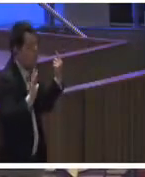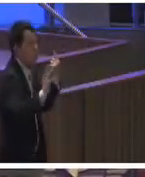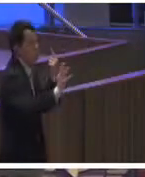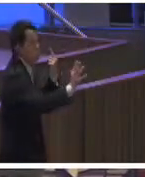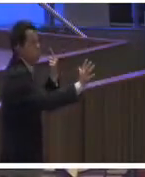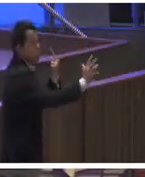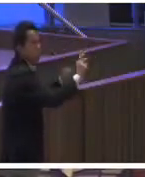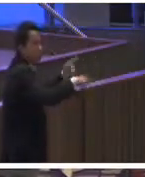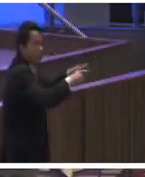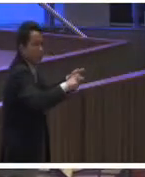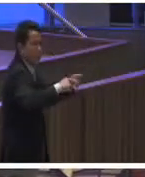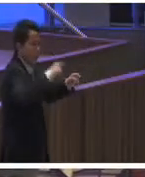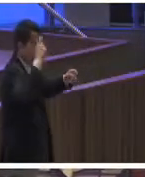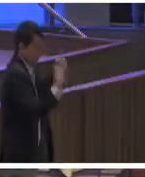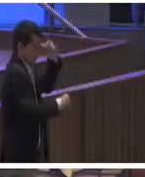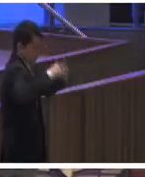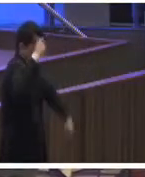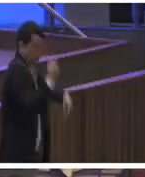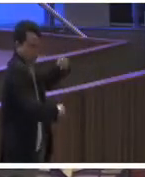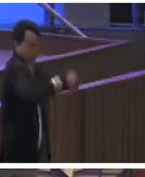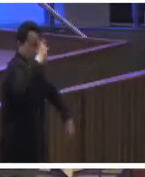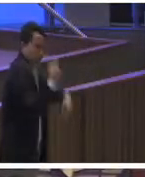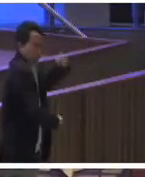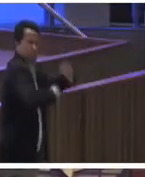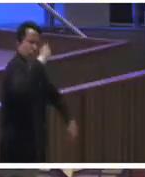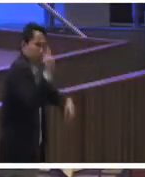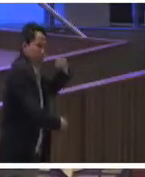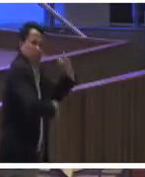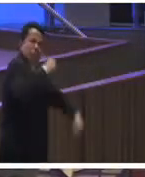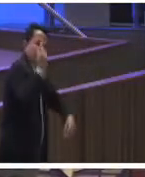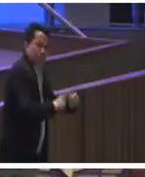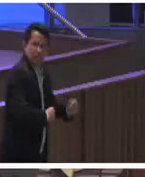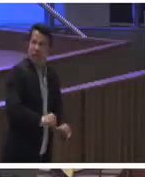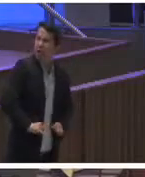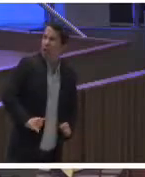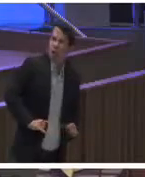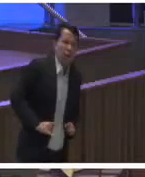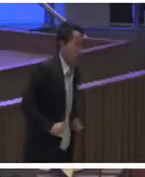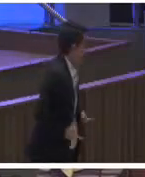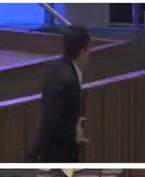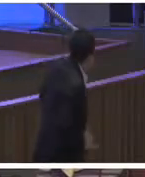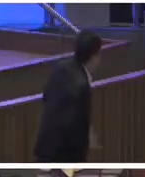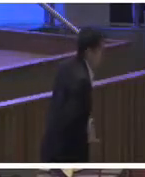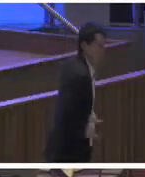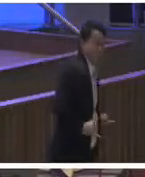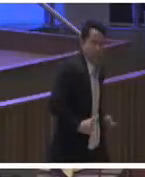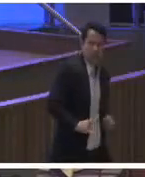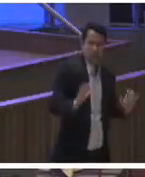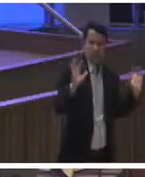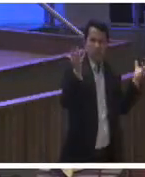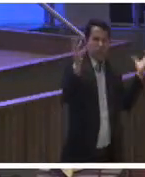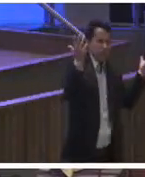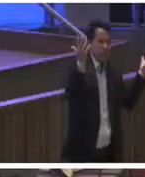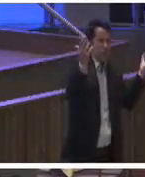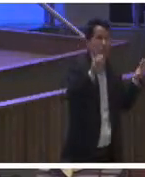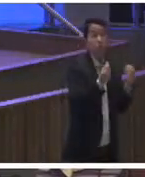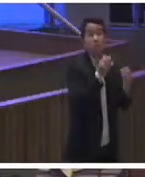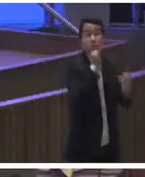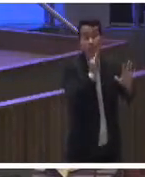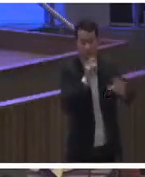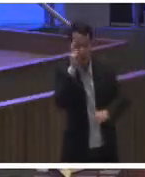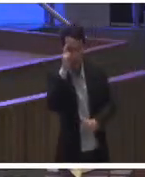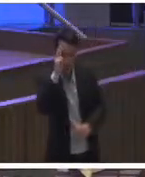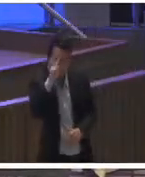assim: olha, essa cidade aqui que vocês vão invadir, vocês não vão pegar despojo nenhum. Era